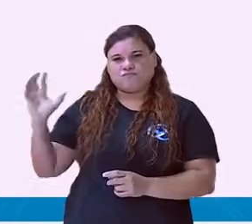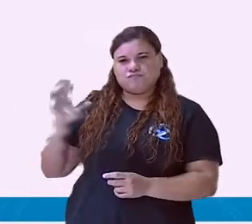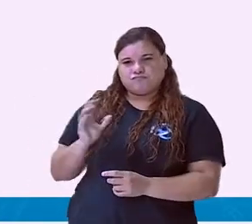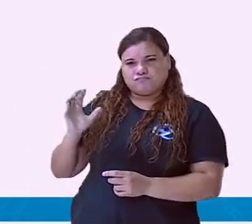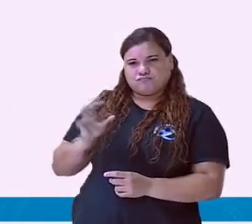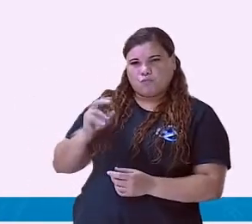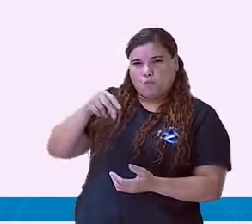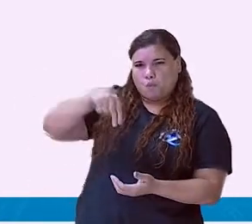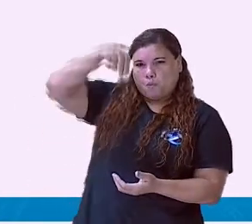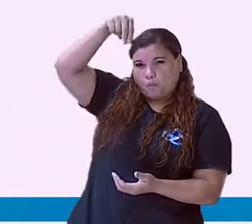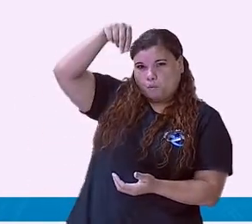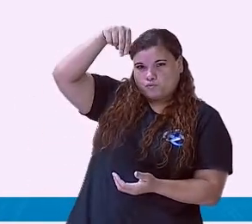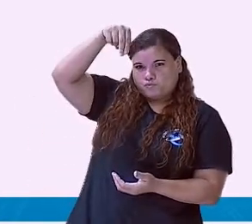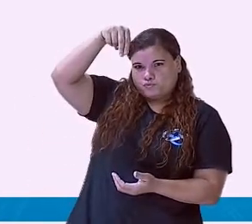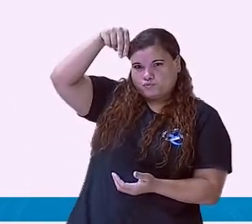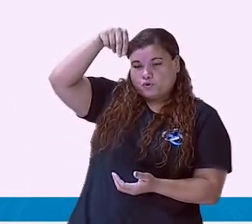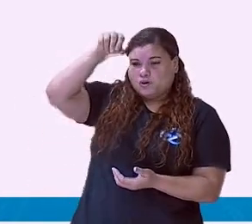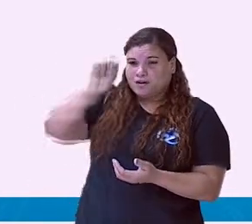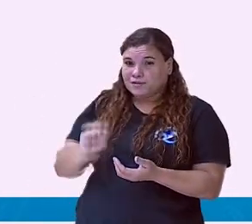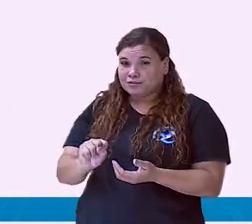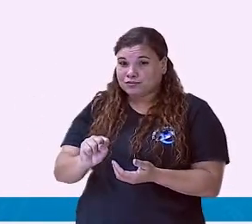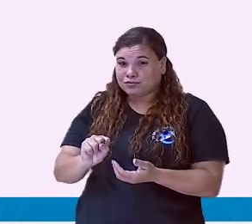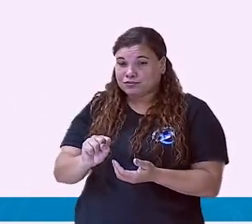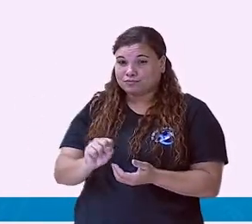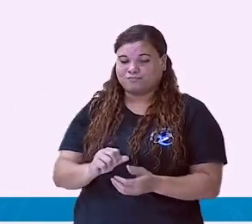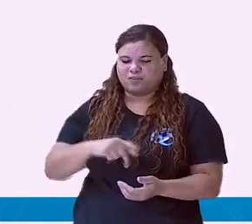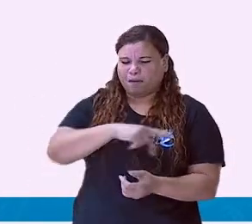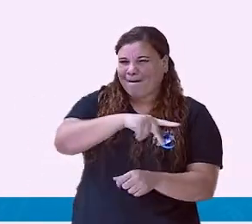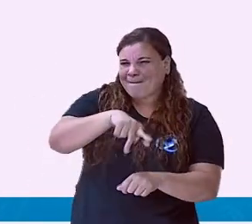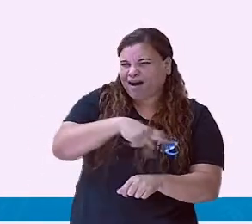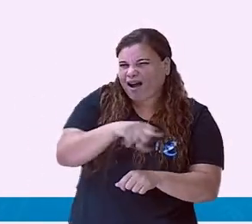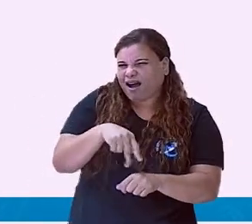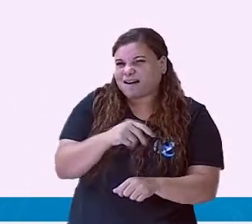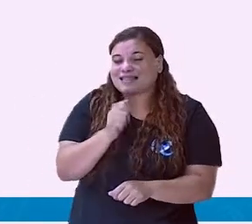sul, países em desenvolvimento.